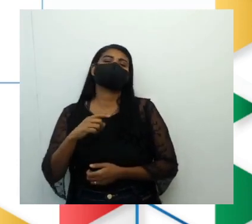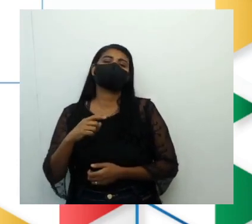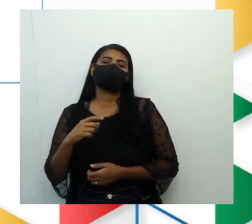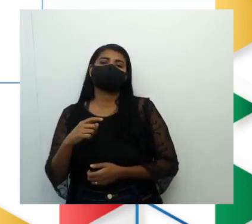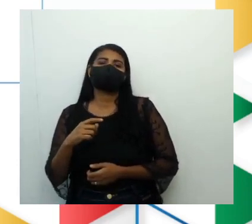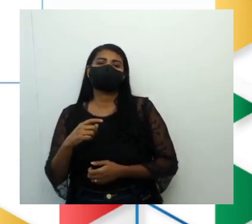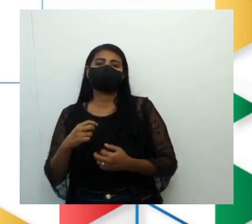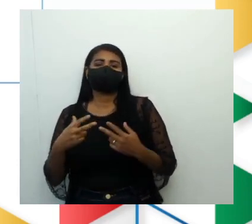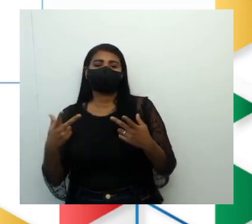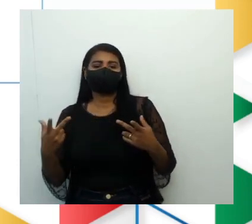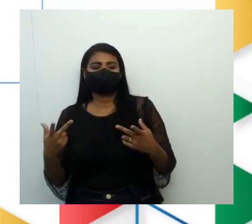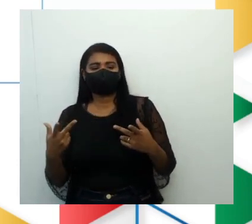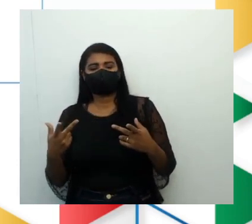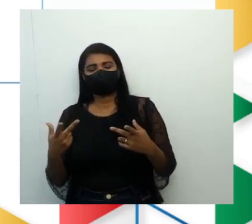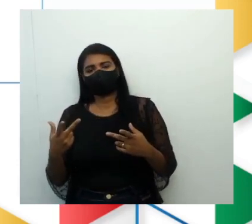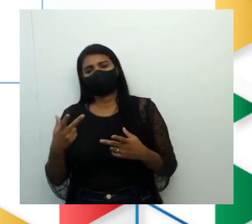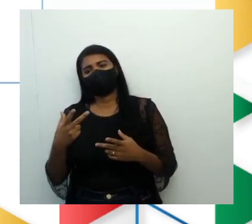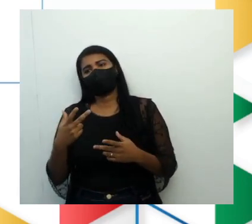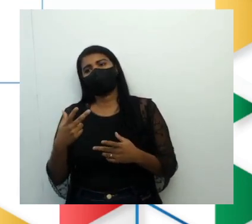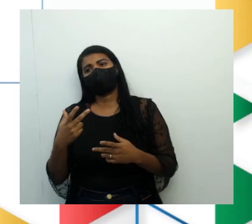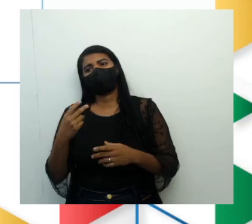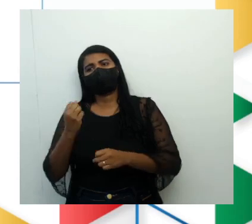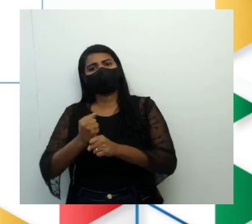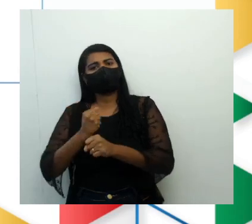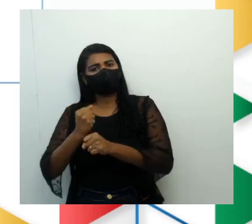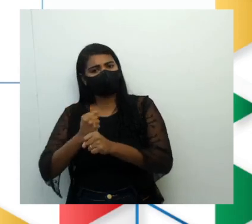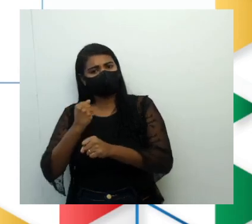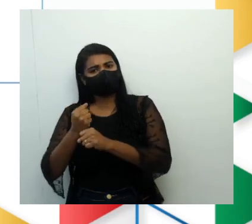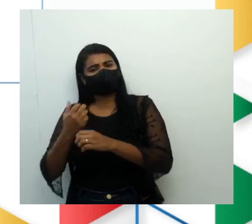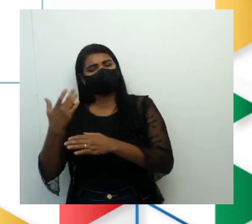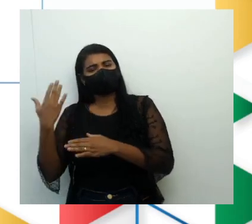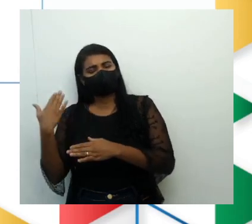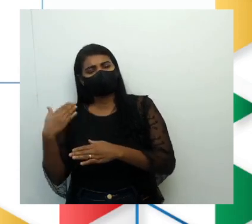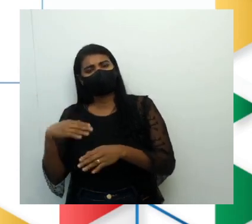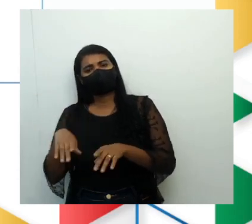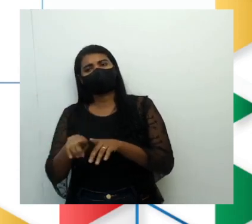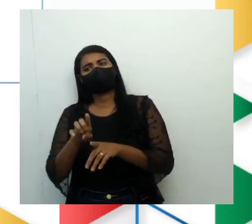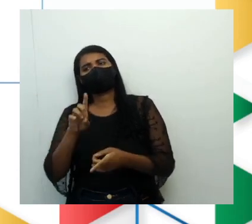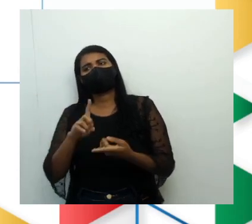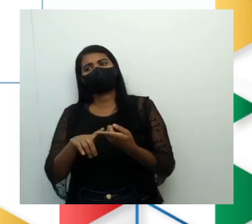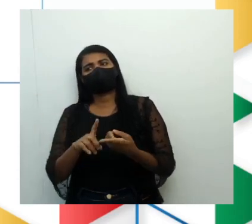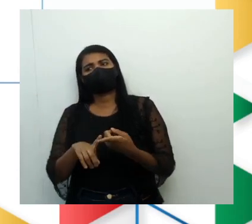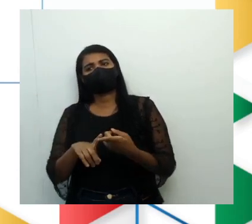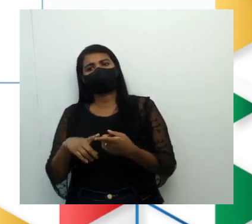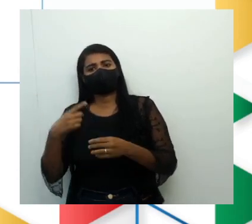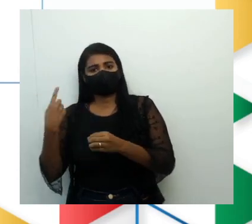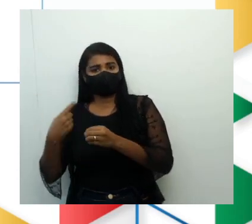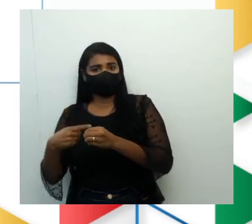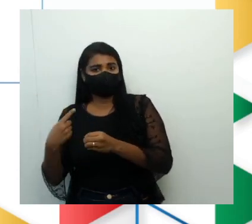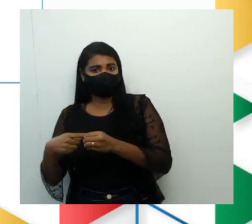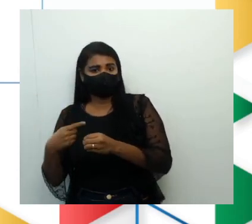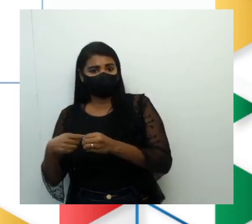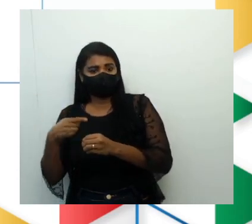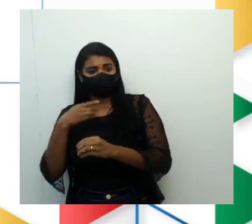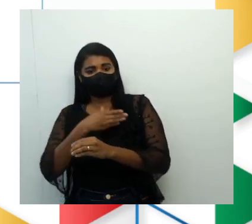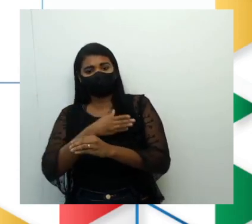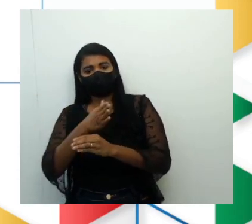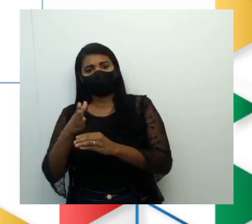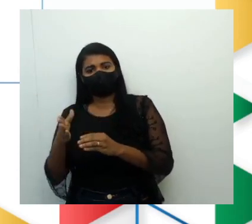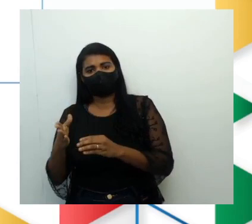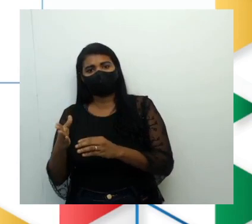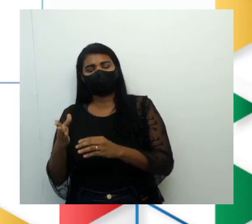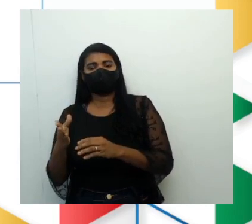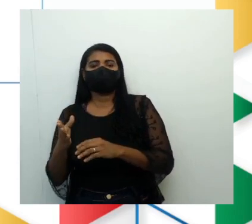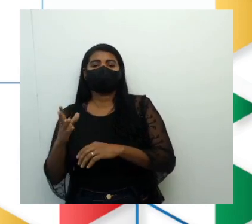tal, alguns casarinhos antigos, desses antigos engenhos. Lá no interior, adentrando, aqui em